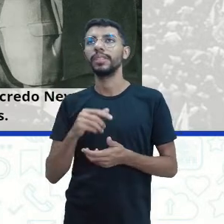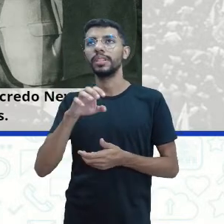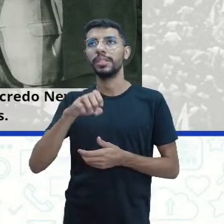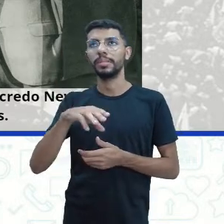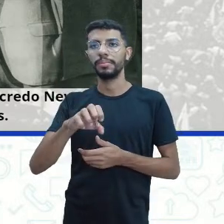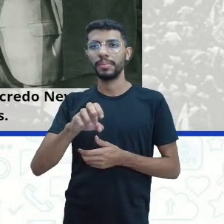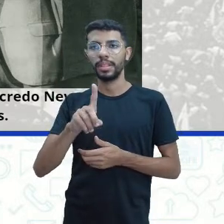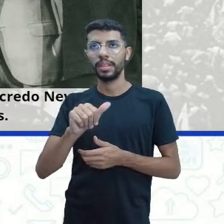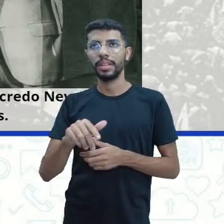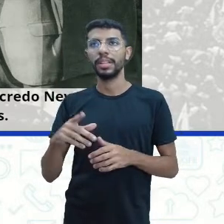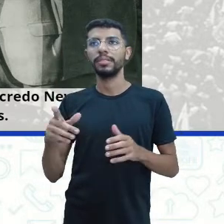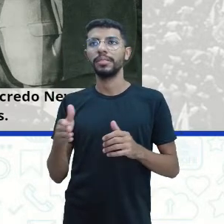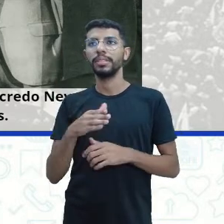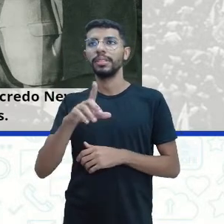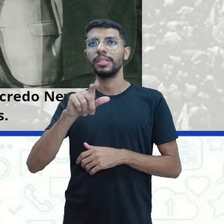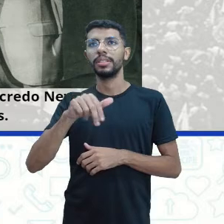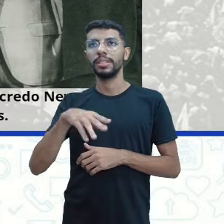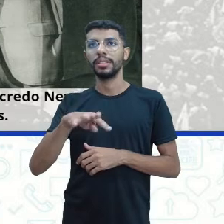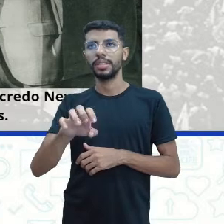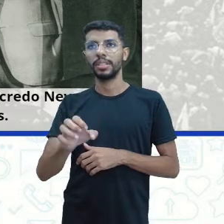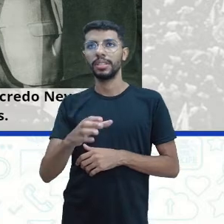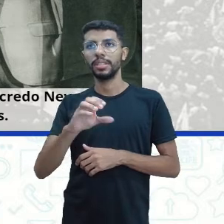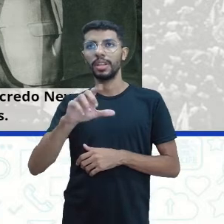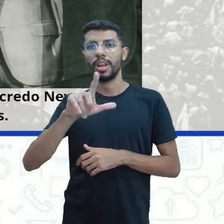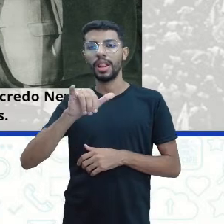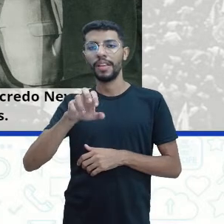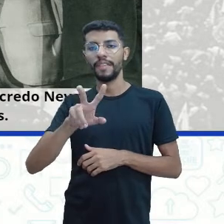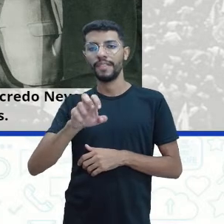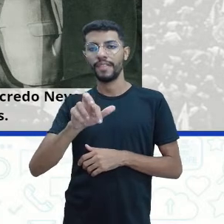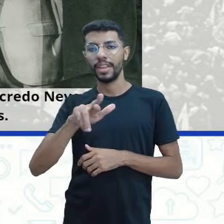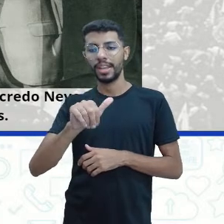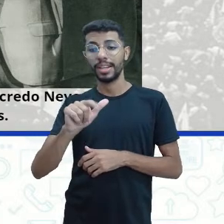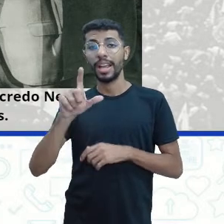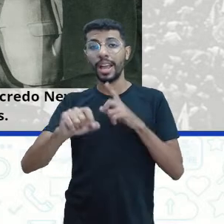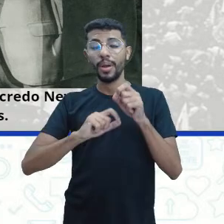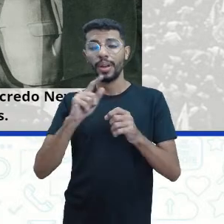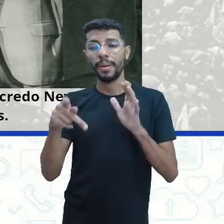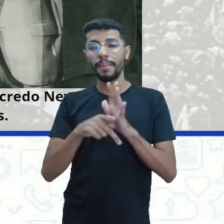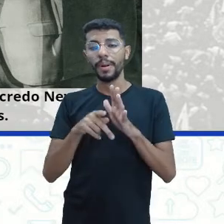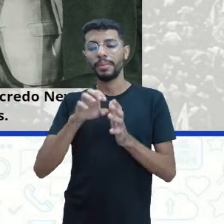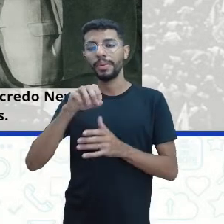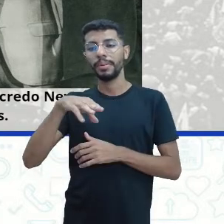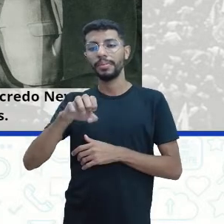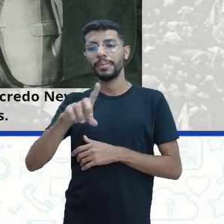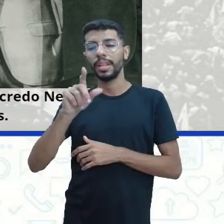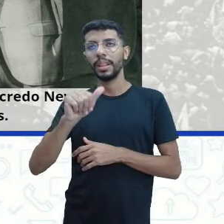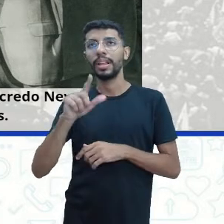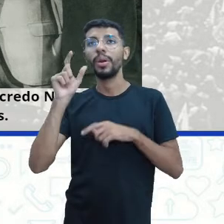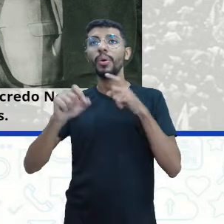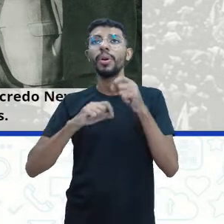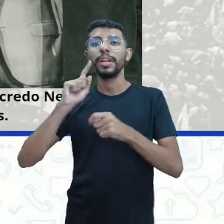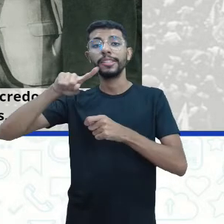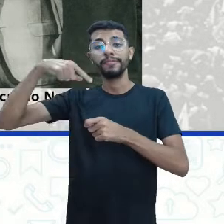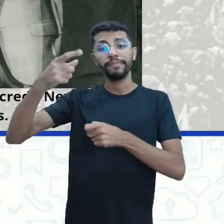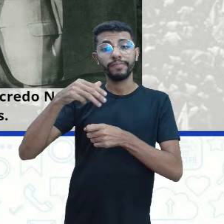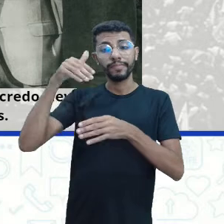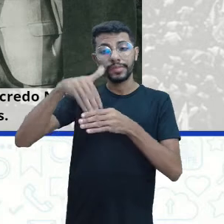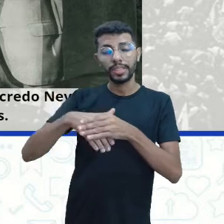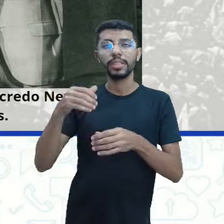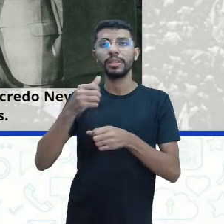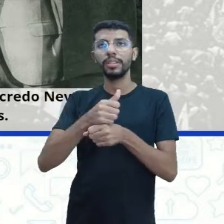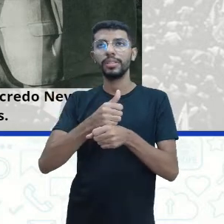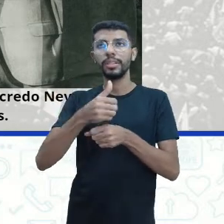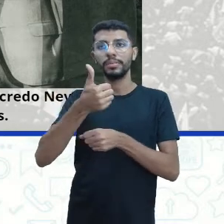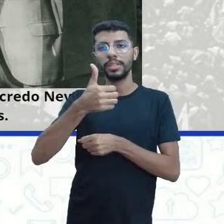ela acabou não sendo aprovada, era uma emenda que queria que as eleições, as próximas eleições, que seriam em 1985, fossem